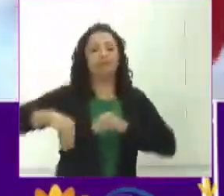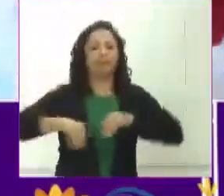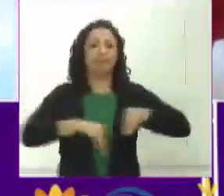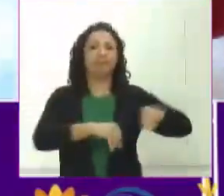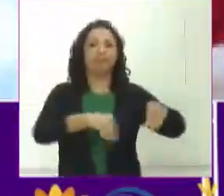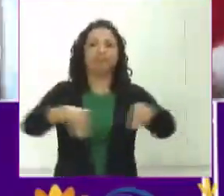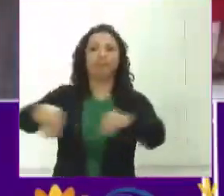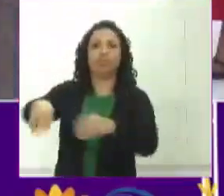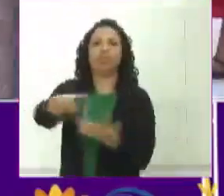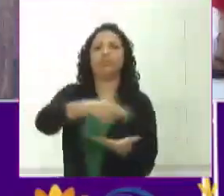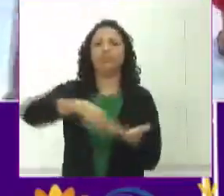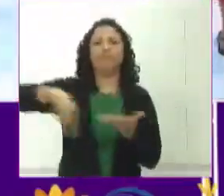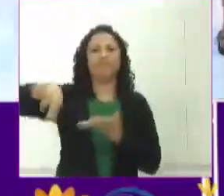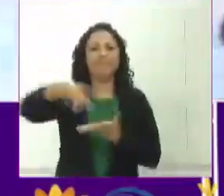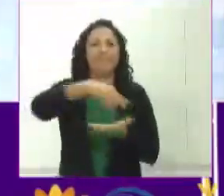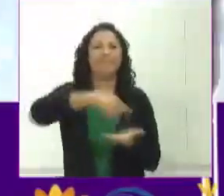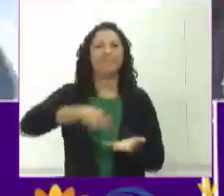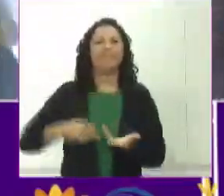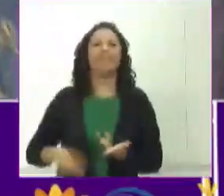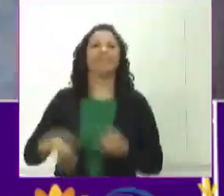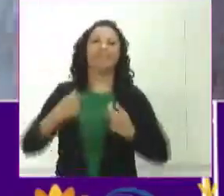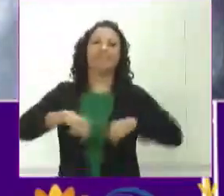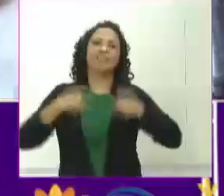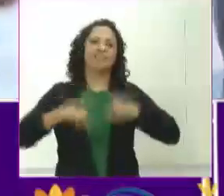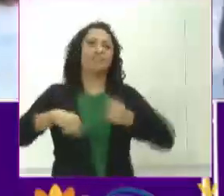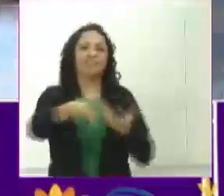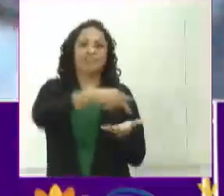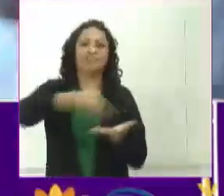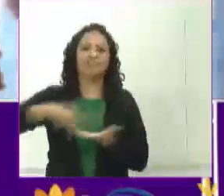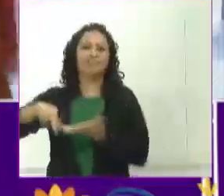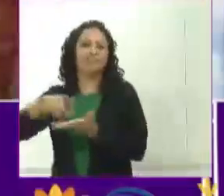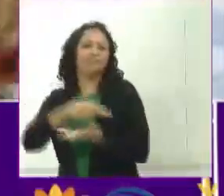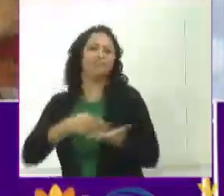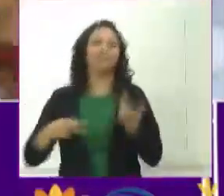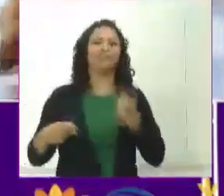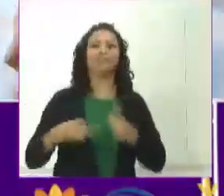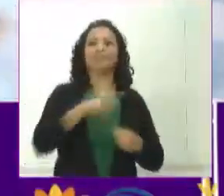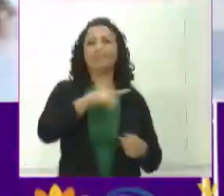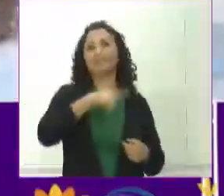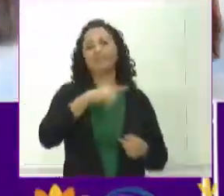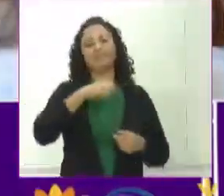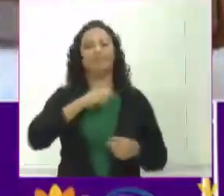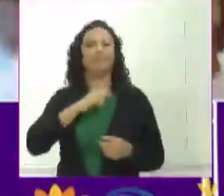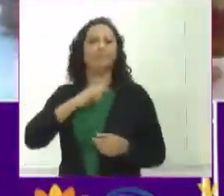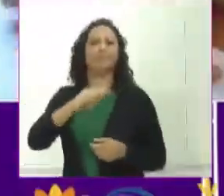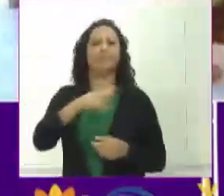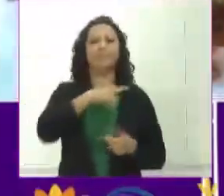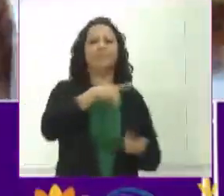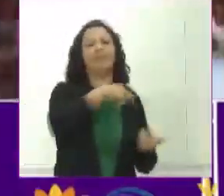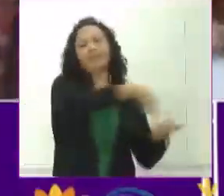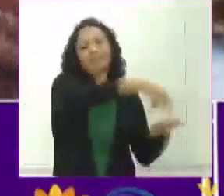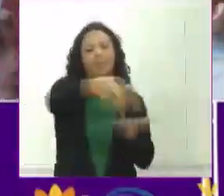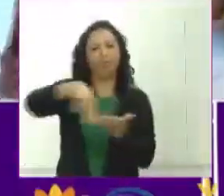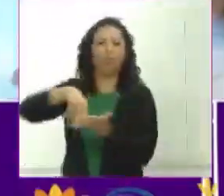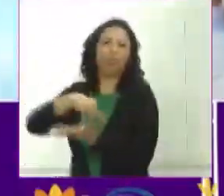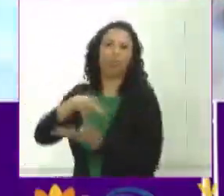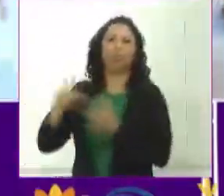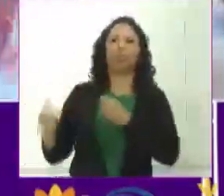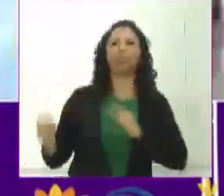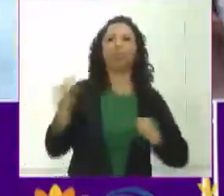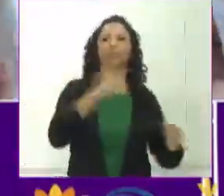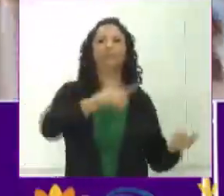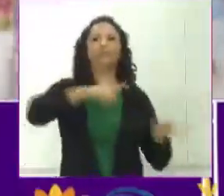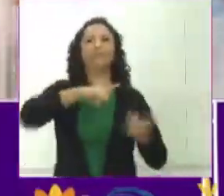daquele eu vai ou não vai. Parecia até o frevo, daquele eu caio não cai. Parecia até o frevo, daquele eu vai ou não vai. Vem